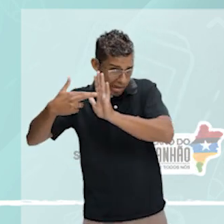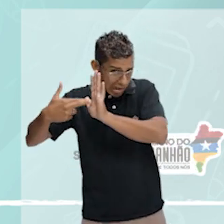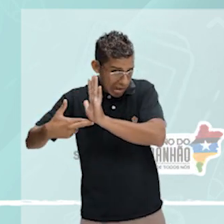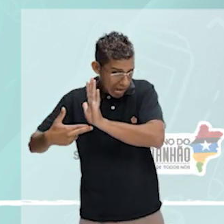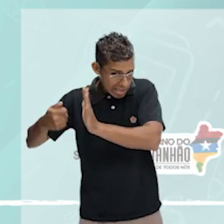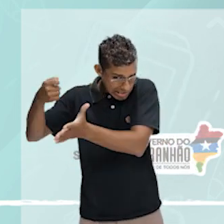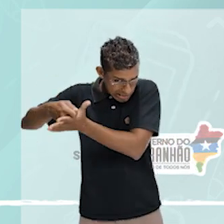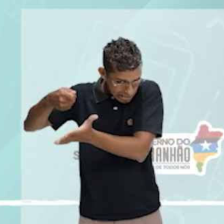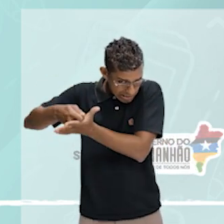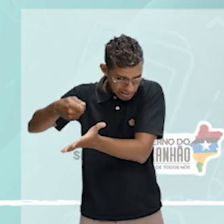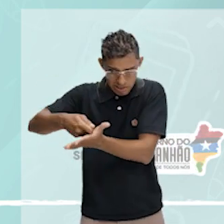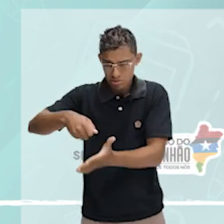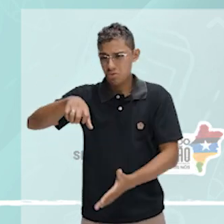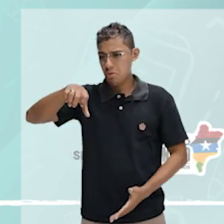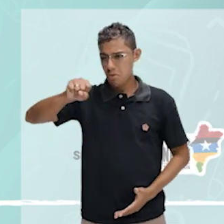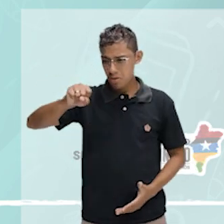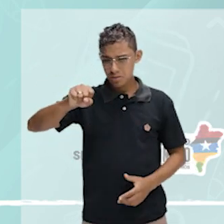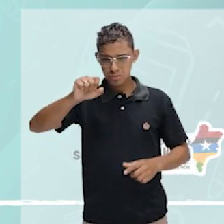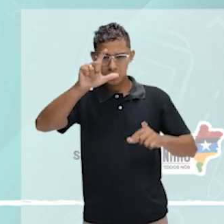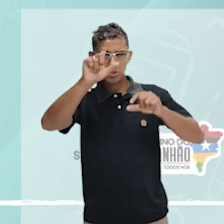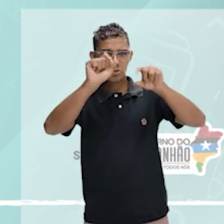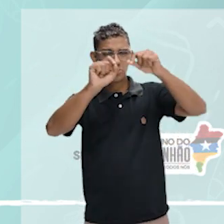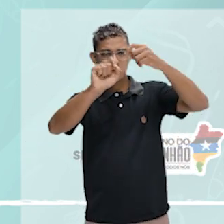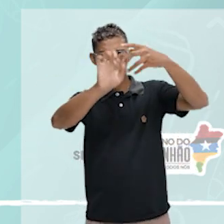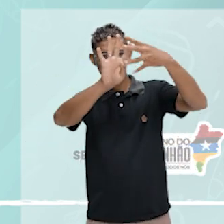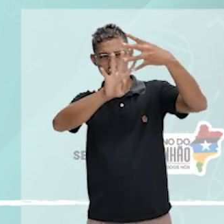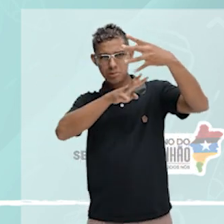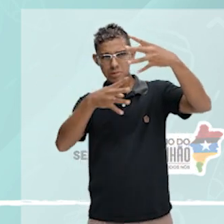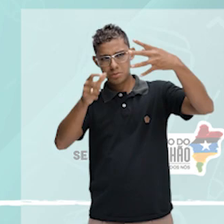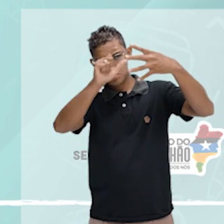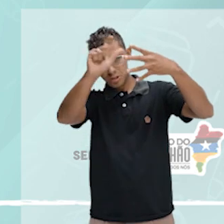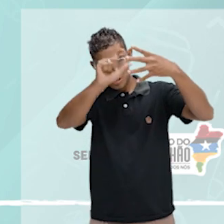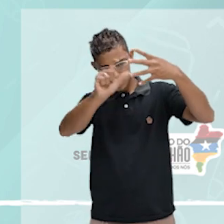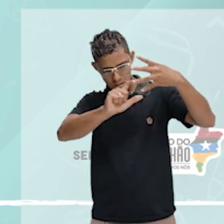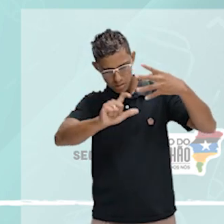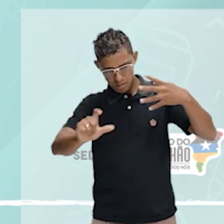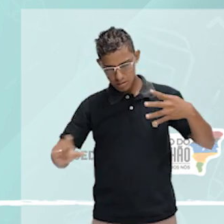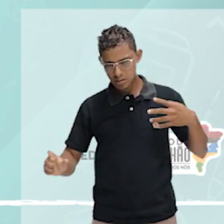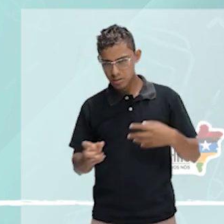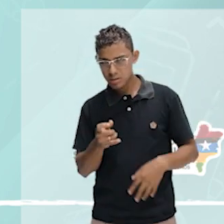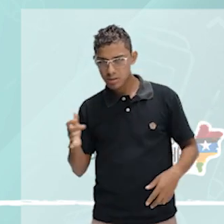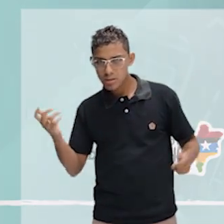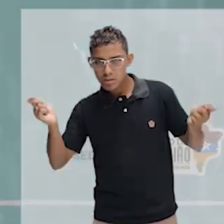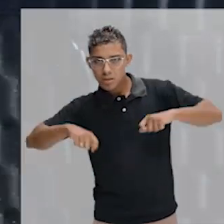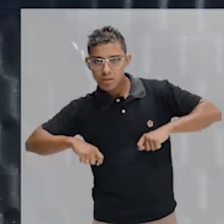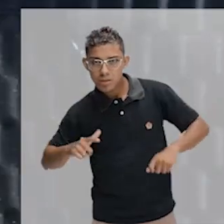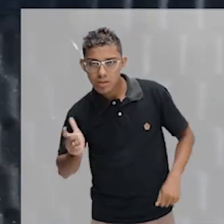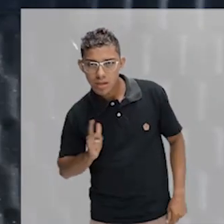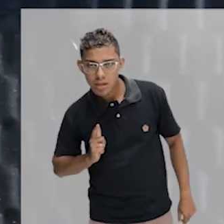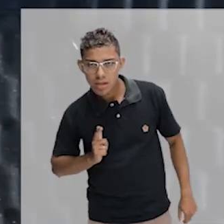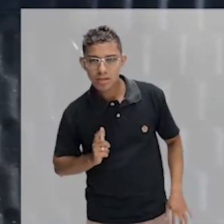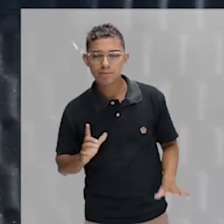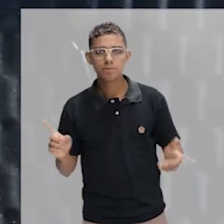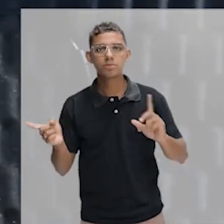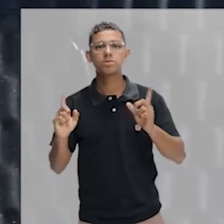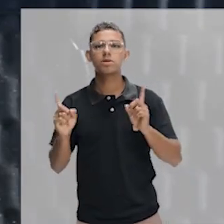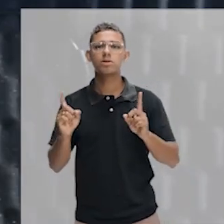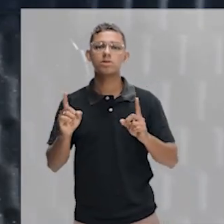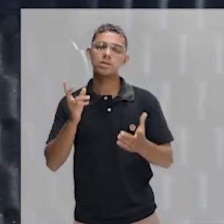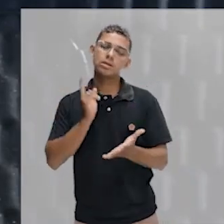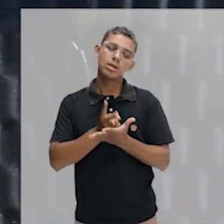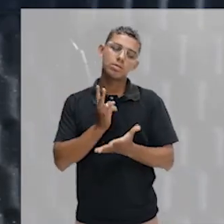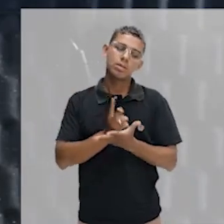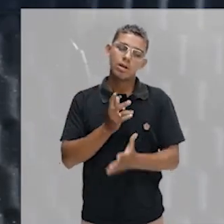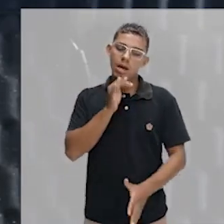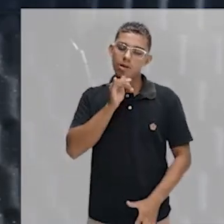específica que eu preciso escolher para construir o gráfico da função exponencial não geralmente a gente trabalha no quantitativo ímpar